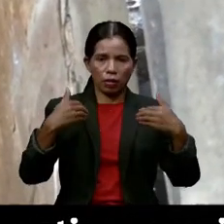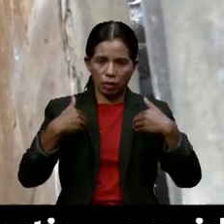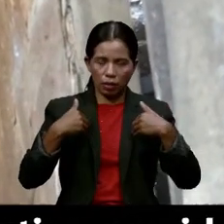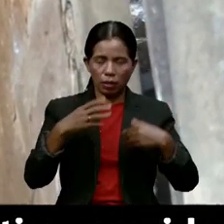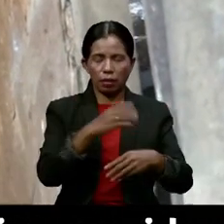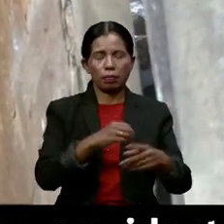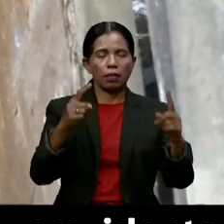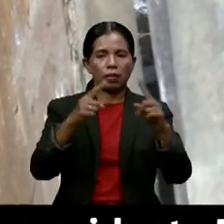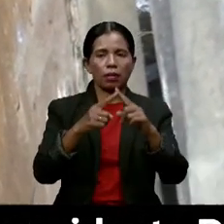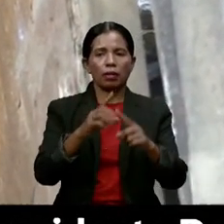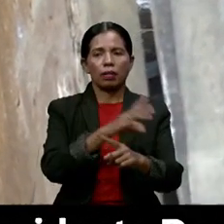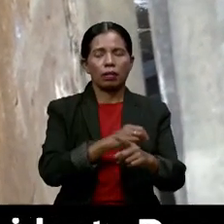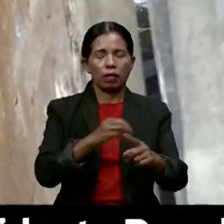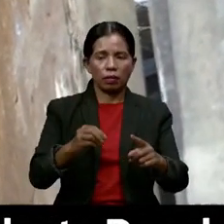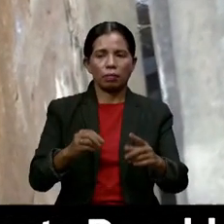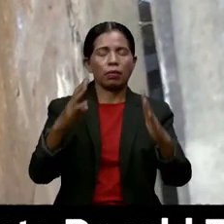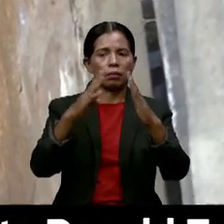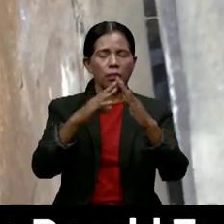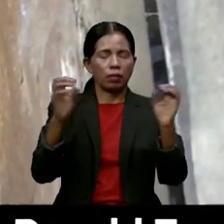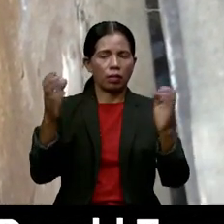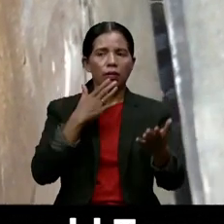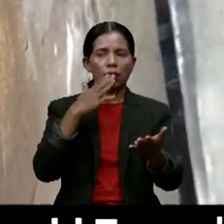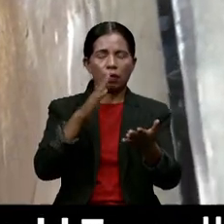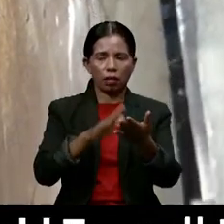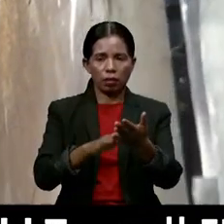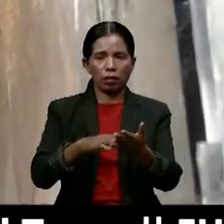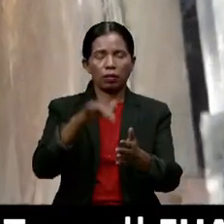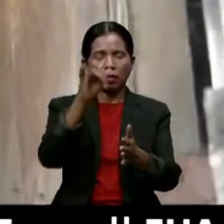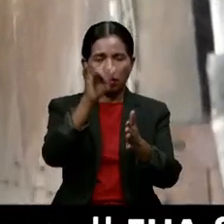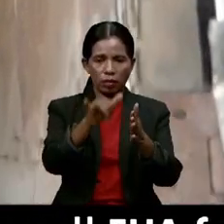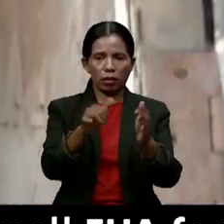e uma ida na B, condição lá favorável por Ihoripa.